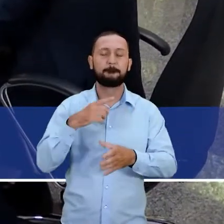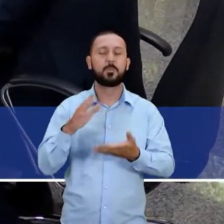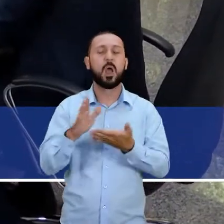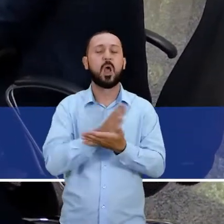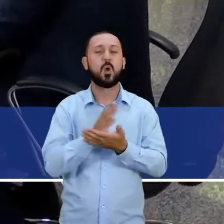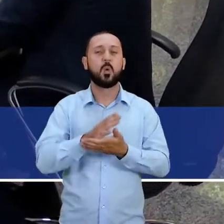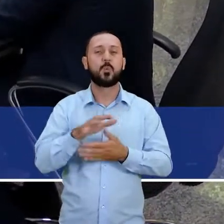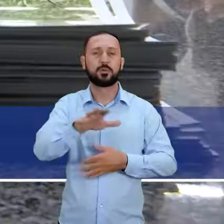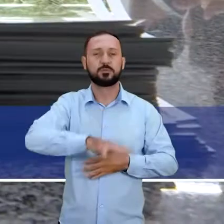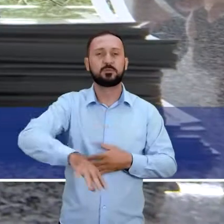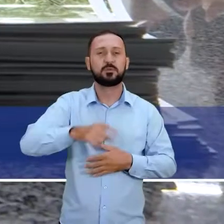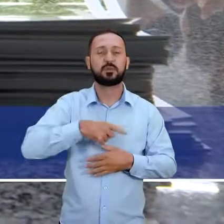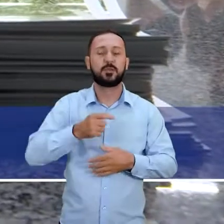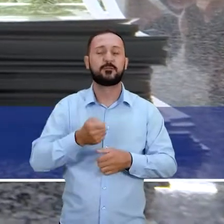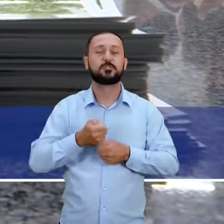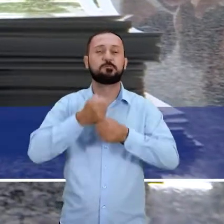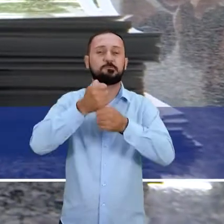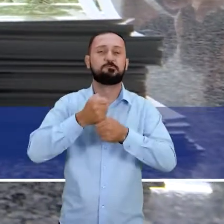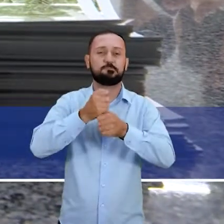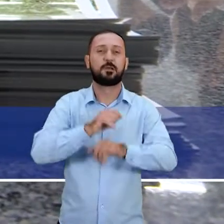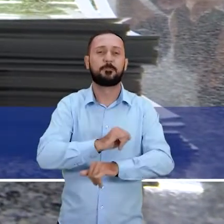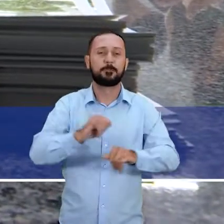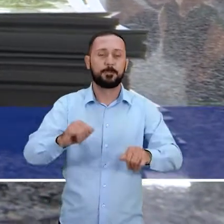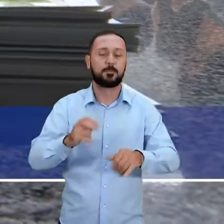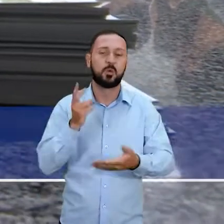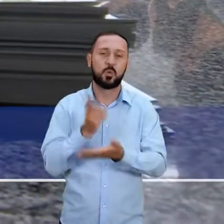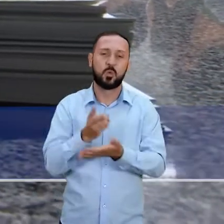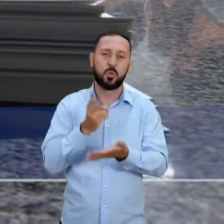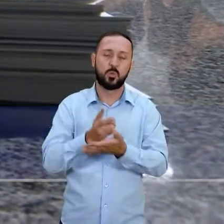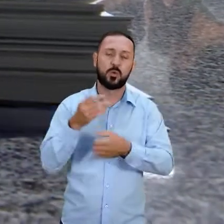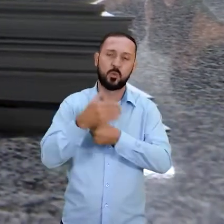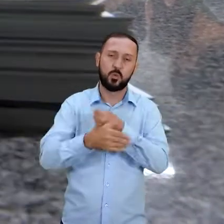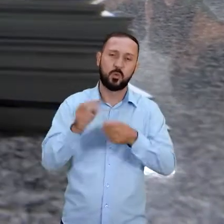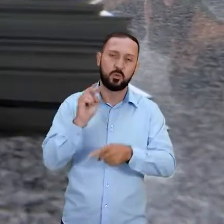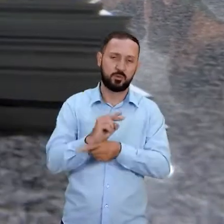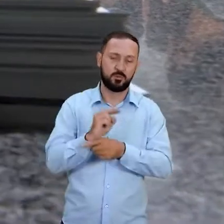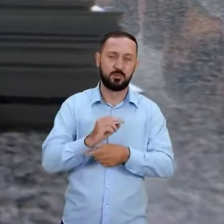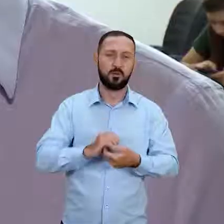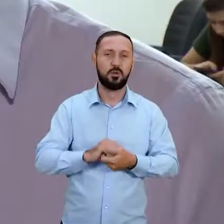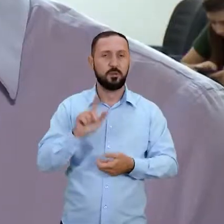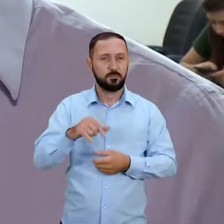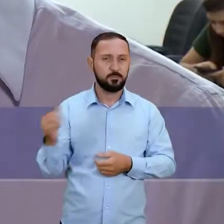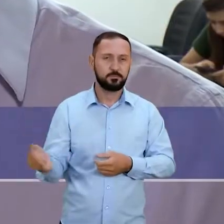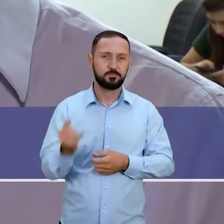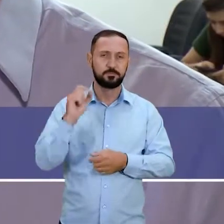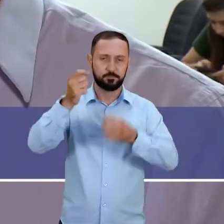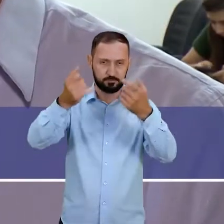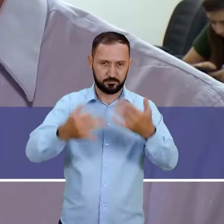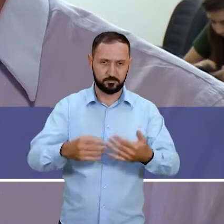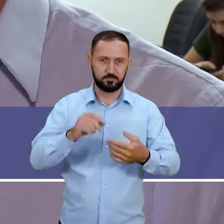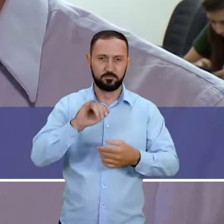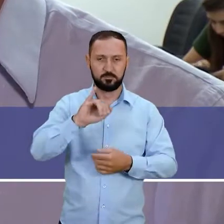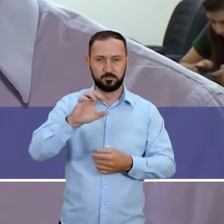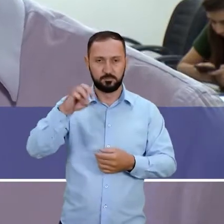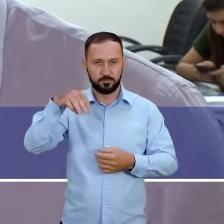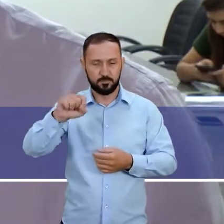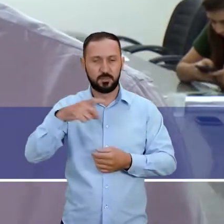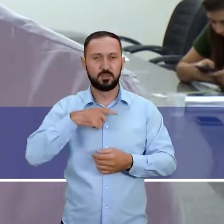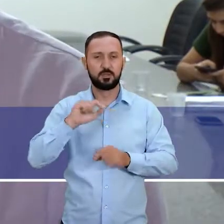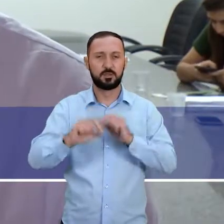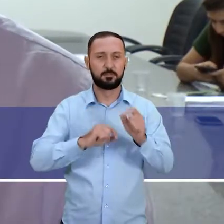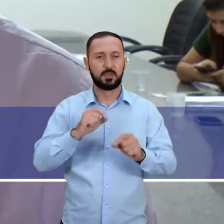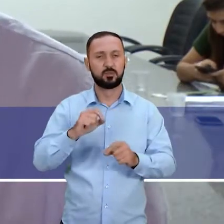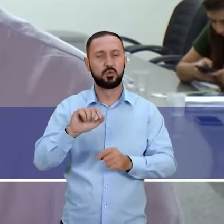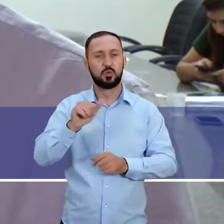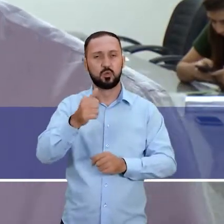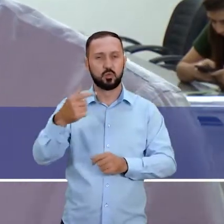organizações socioambientais campanha de mobilização pela preservação do Parque Nacional. É importantíssimo falar sobre os ICMS, que hoje colocam